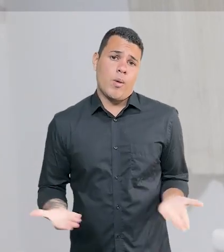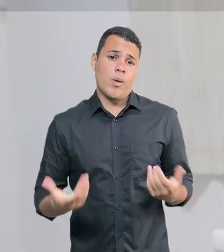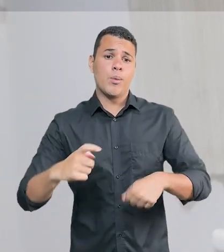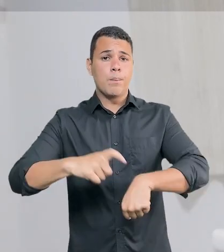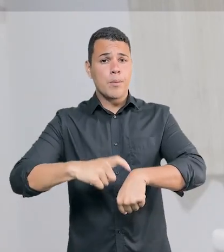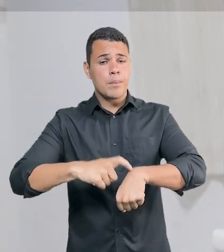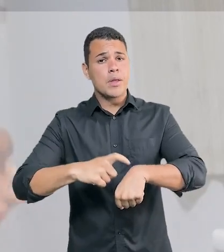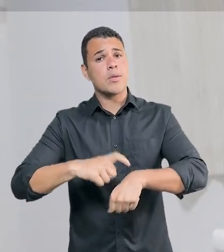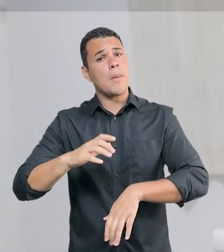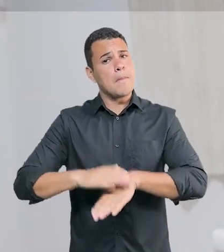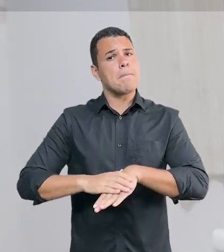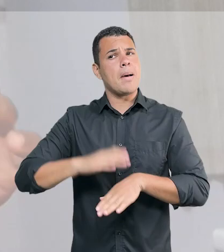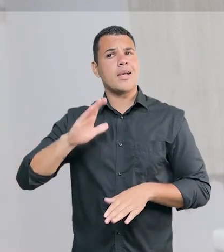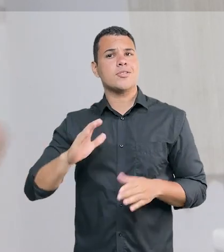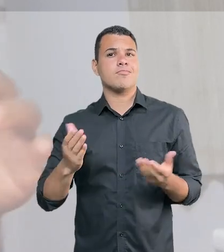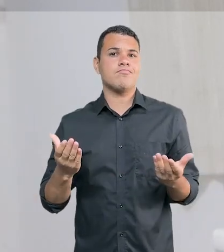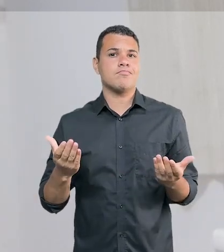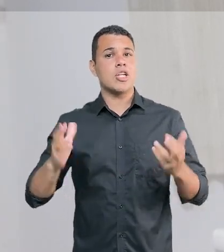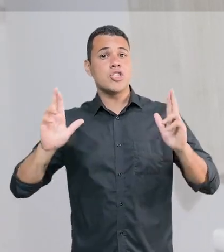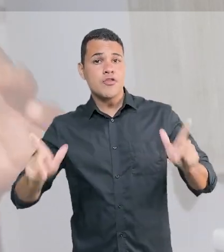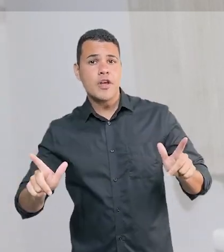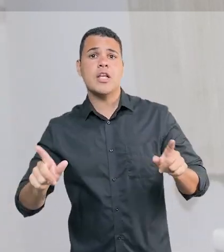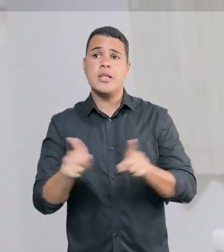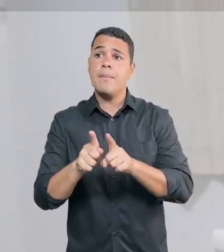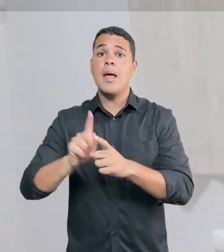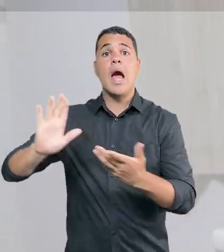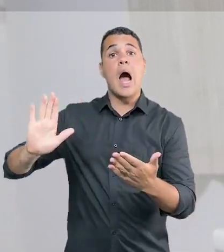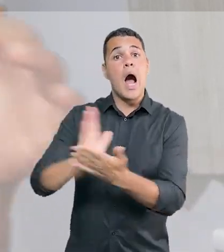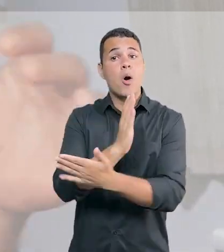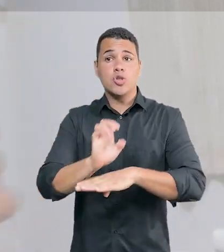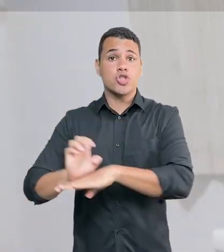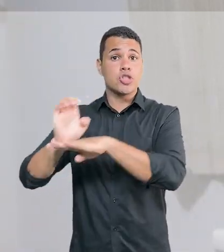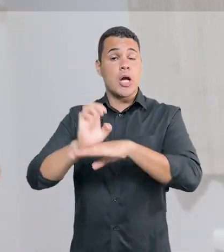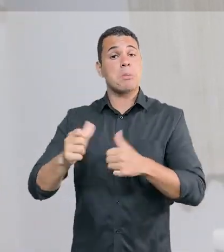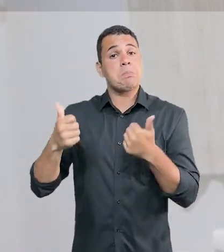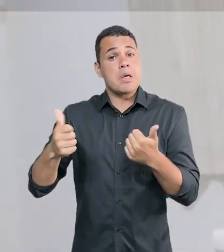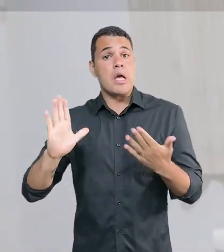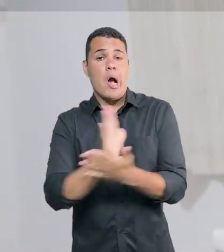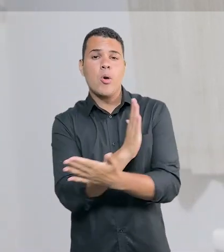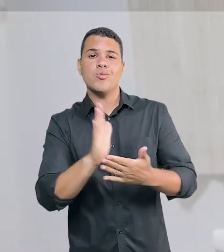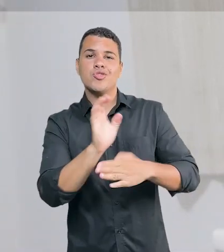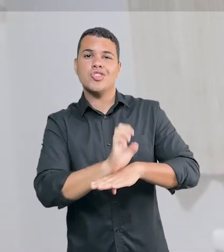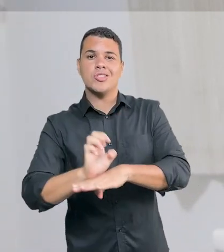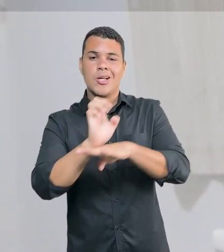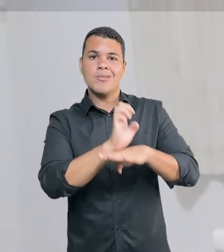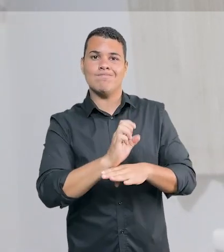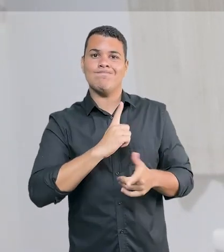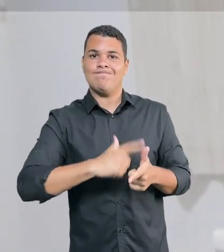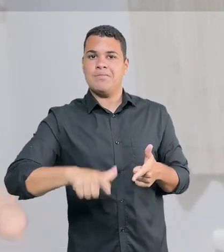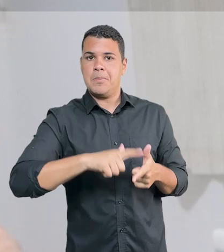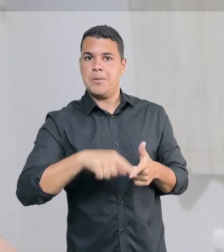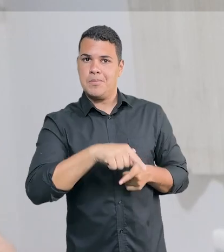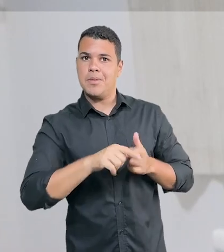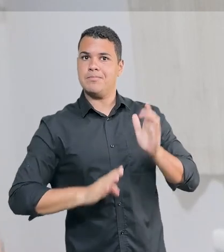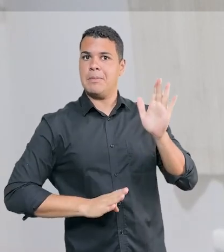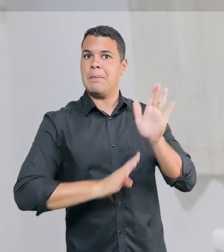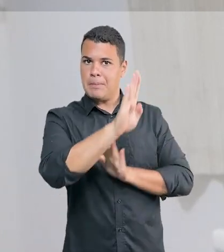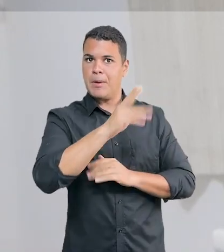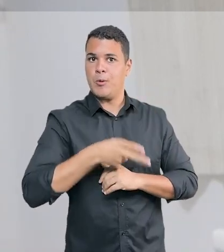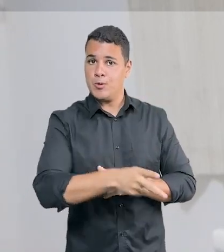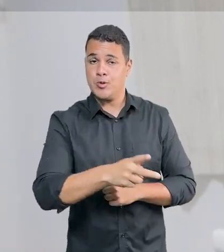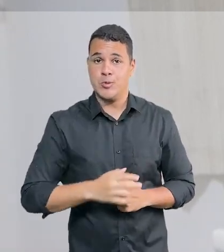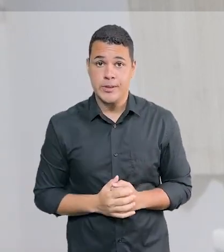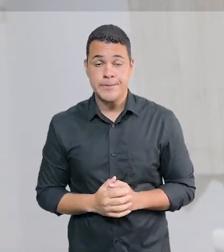está num cenário aí, né, um pouco diferente, heterogêneo, que varia a depender da localidade, né?